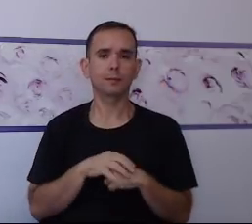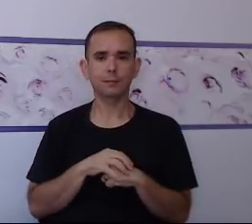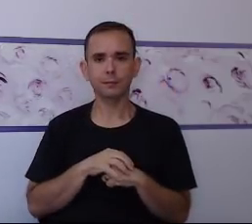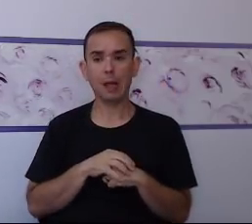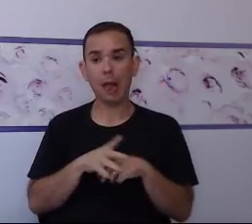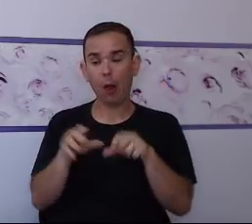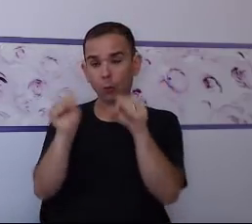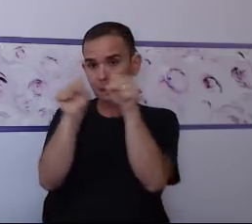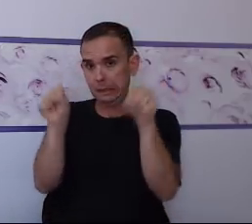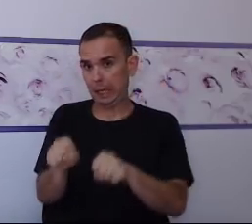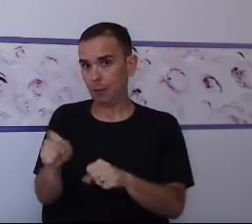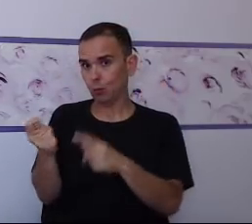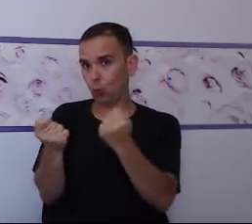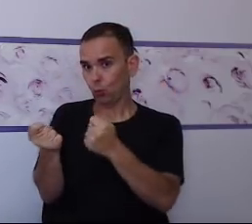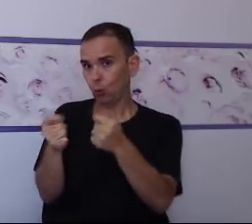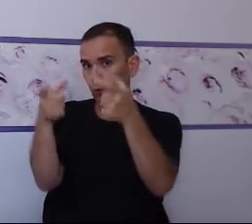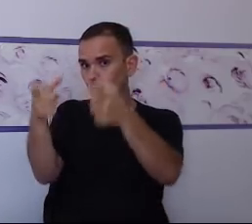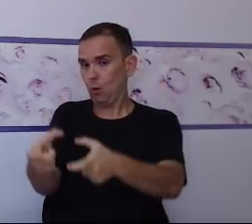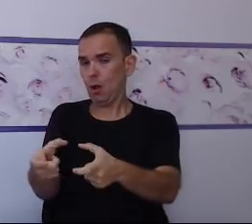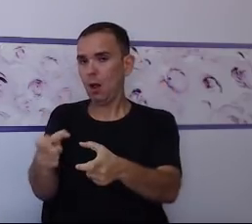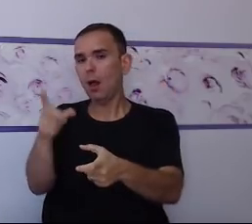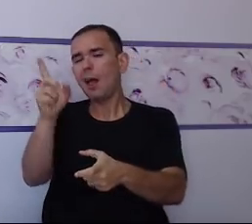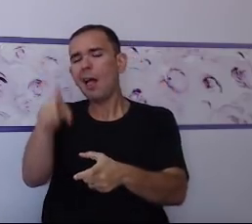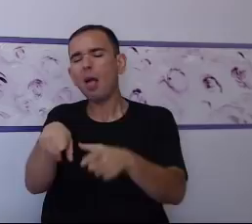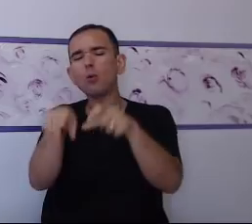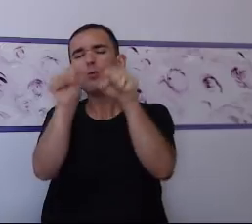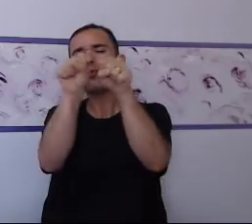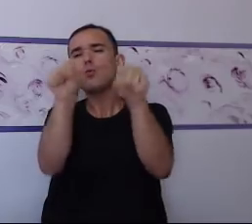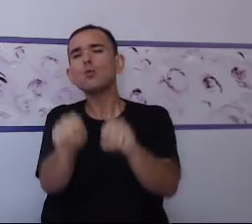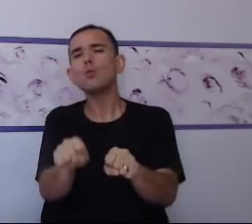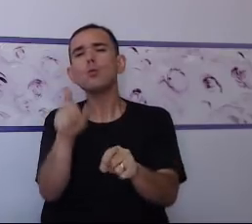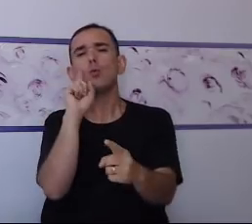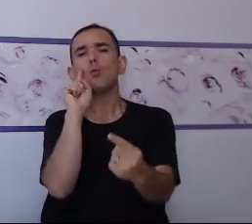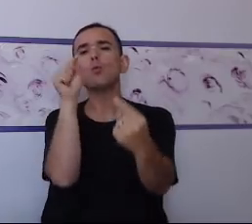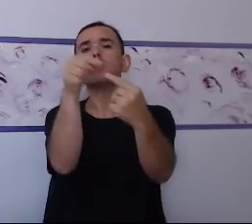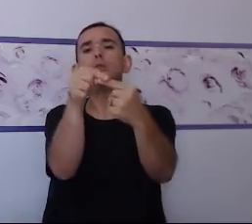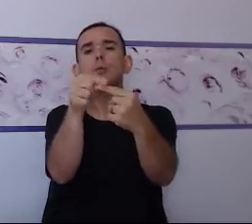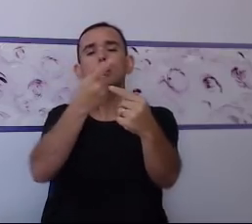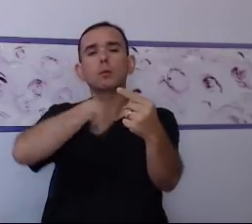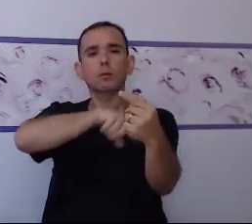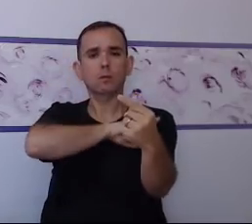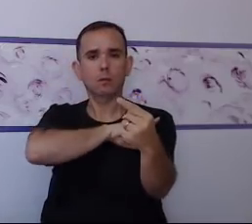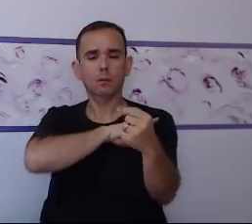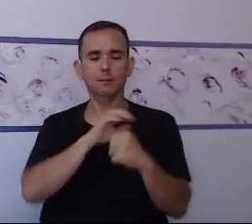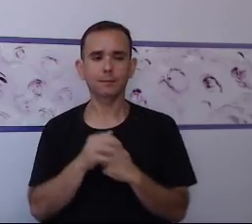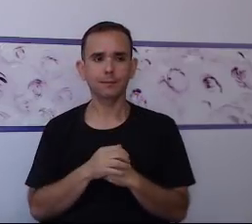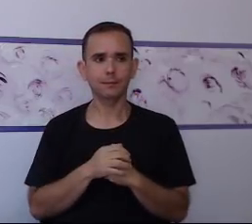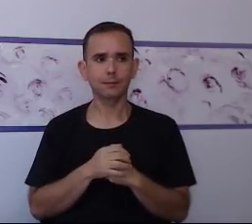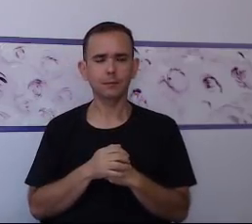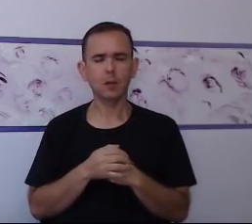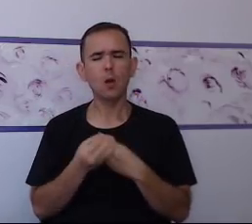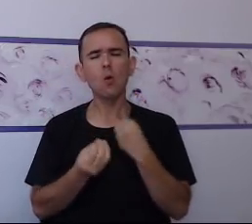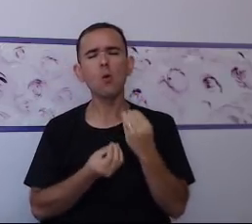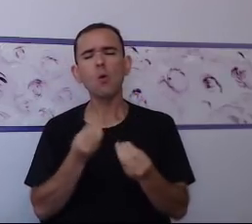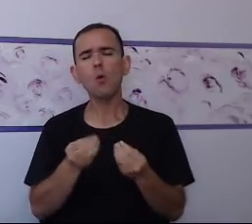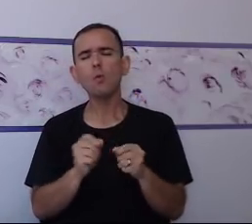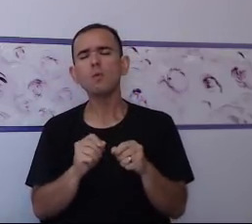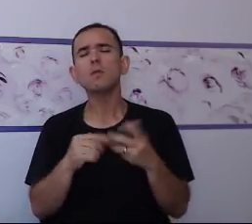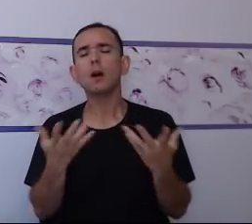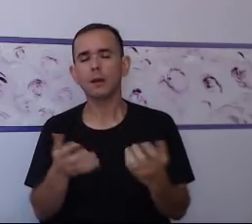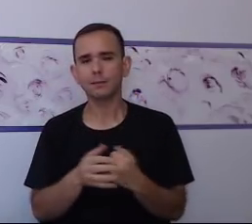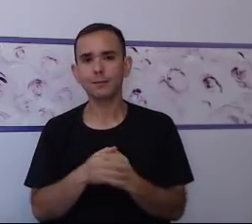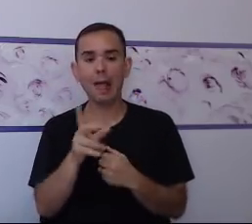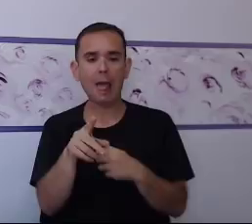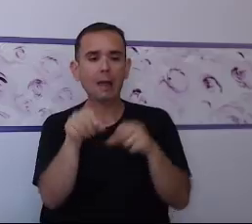O sistema de controle de ambiente, ela é um sistema que ela vem de encontro com a necessidade de todos. Como é que isso funciona?